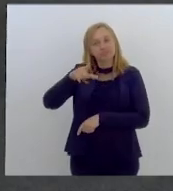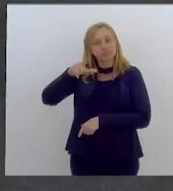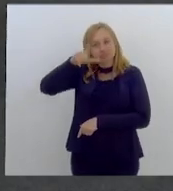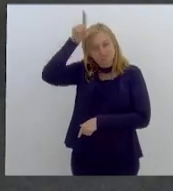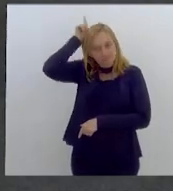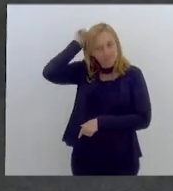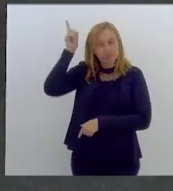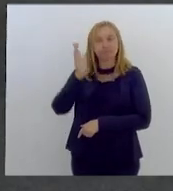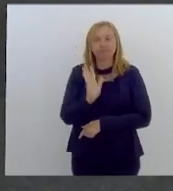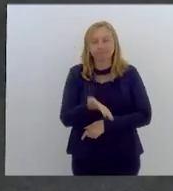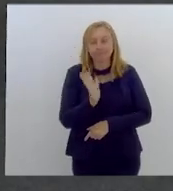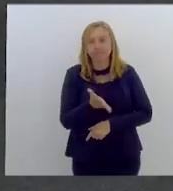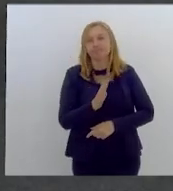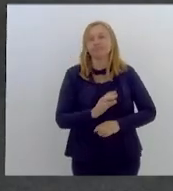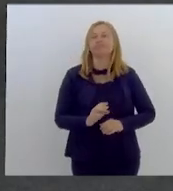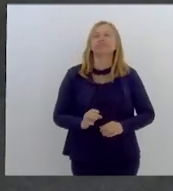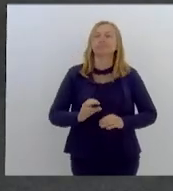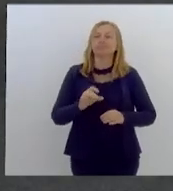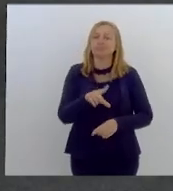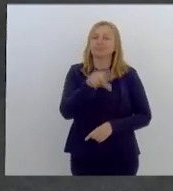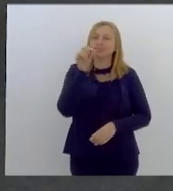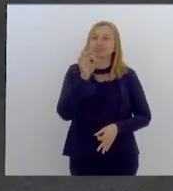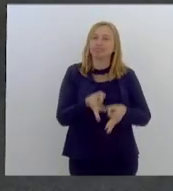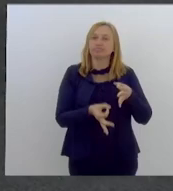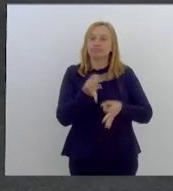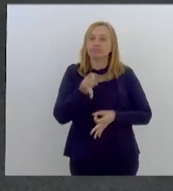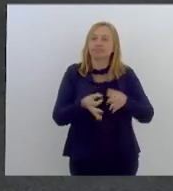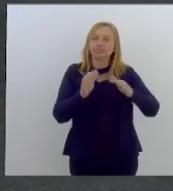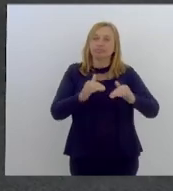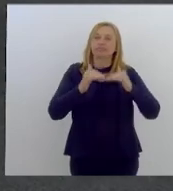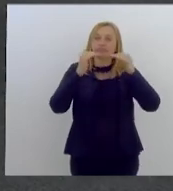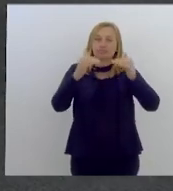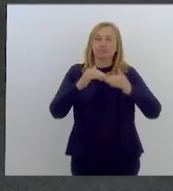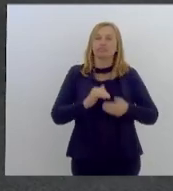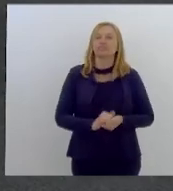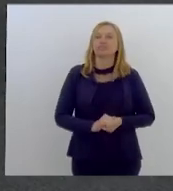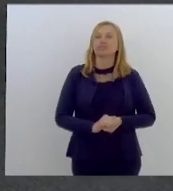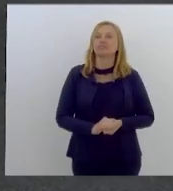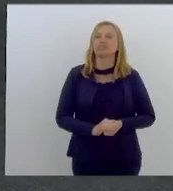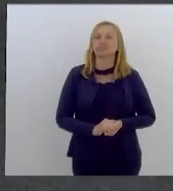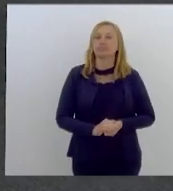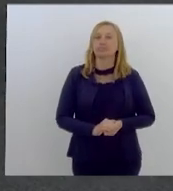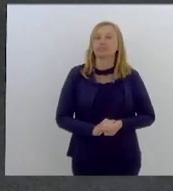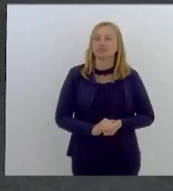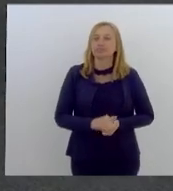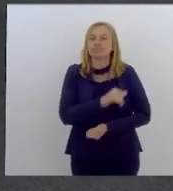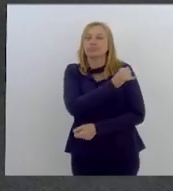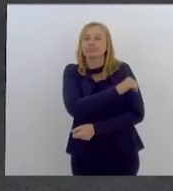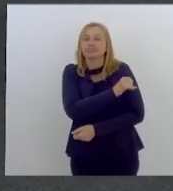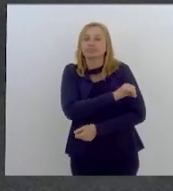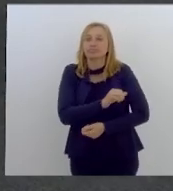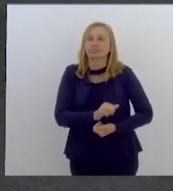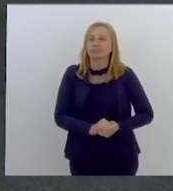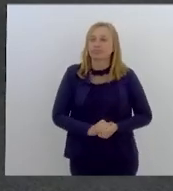Fundeb, já tinha decisão do Supremo, transitada em julgado, para que o Rio de